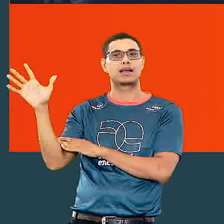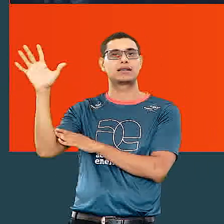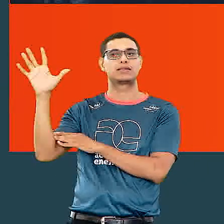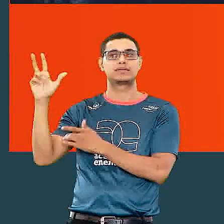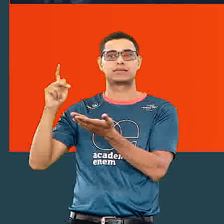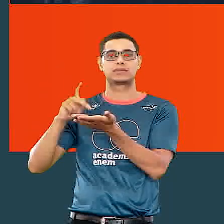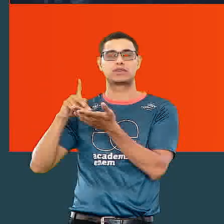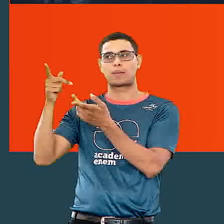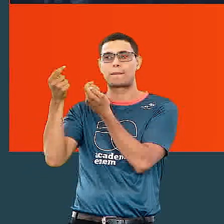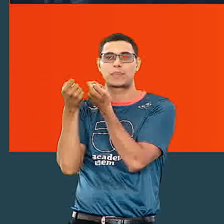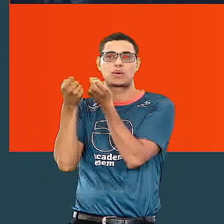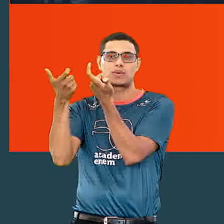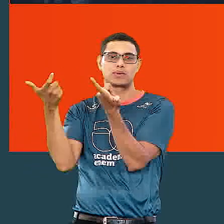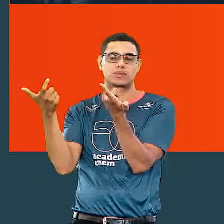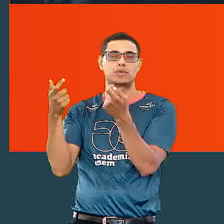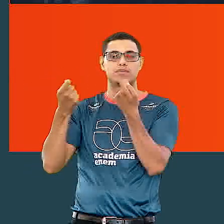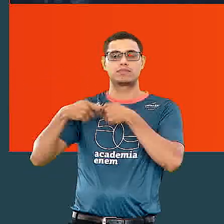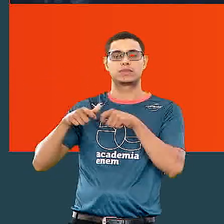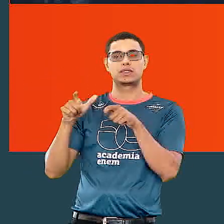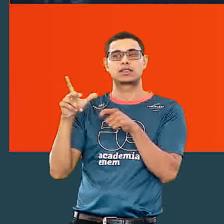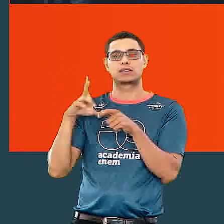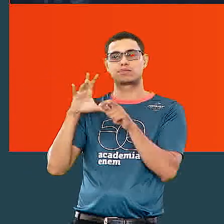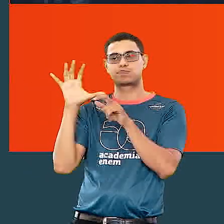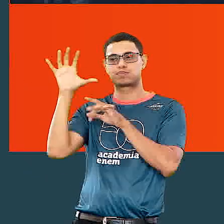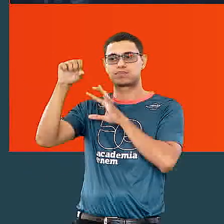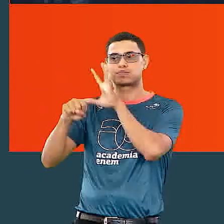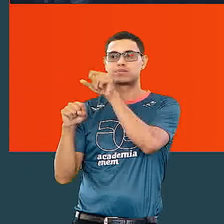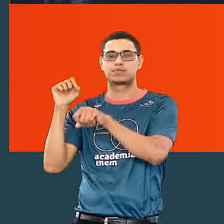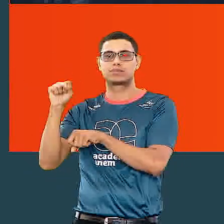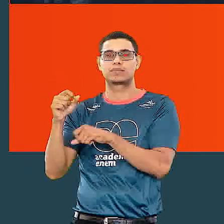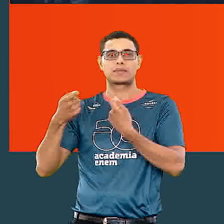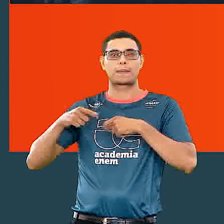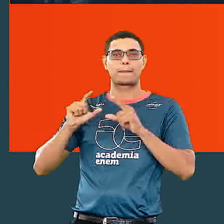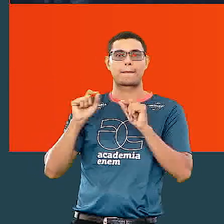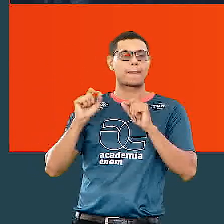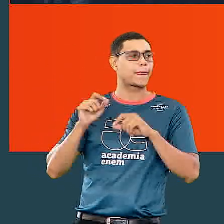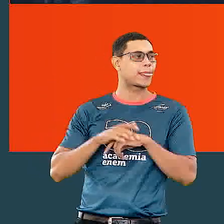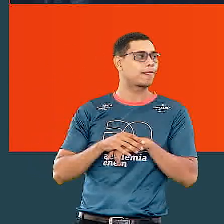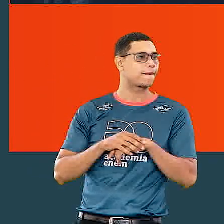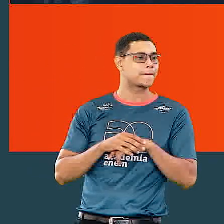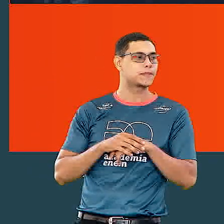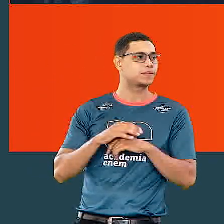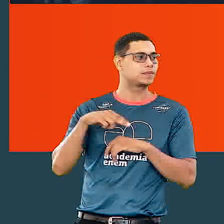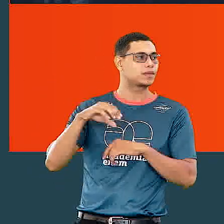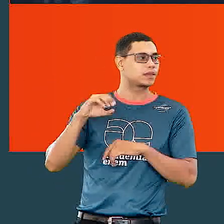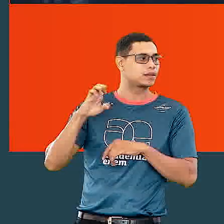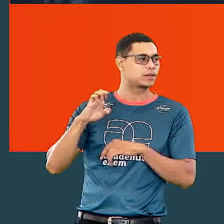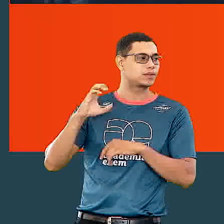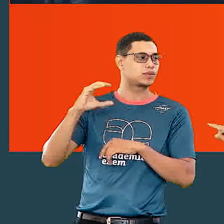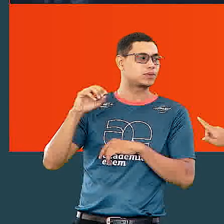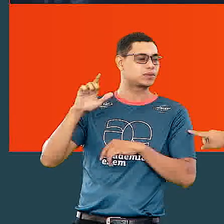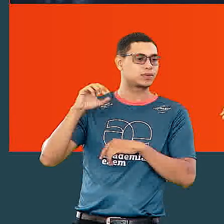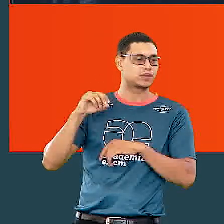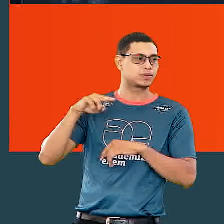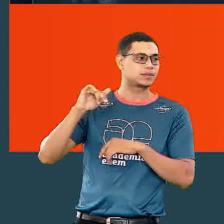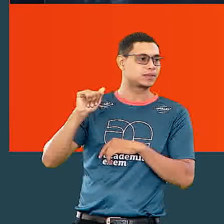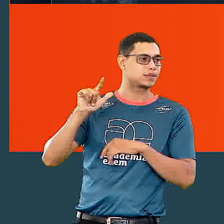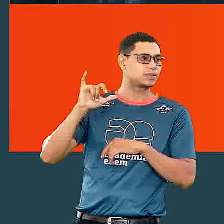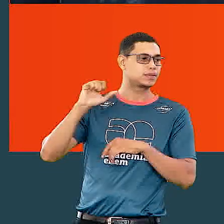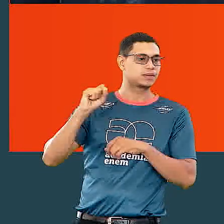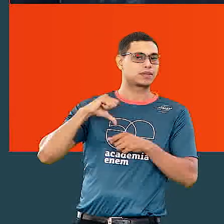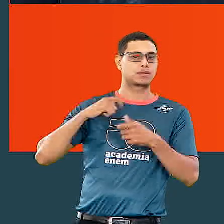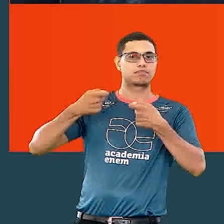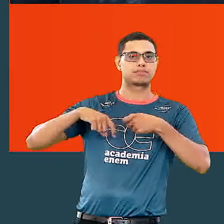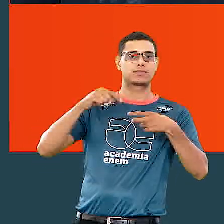explorado muito pouco. É hora de ir para cima deles. Porque eu preciso de quê? No neocolonialismo eu preciso do quê? Eu preciso de